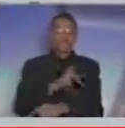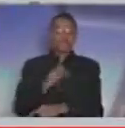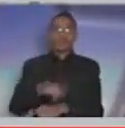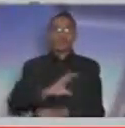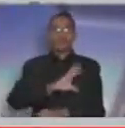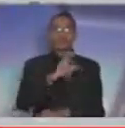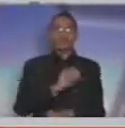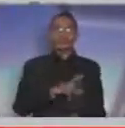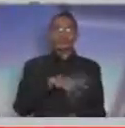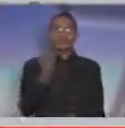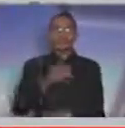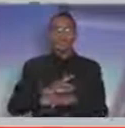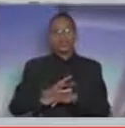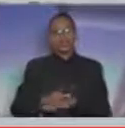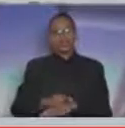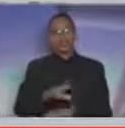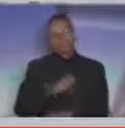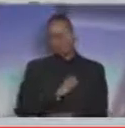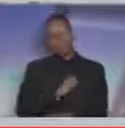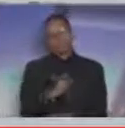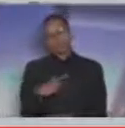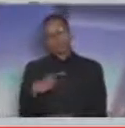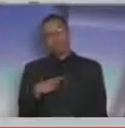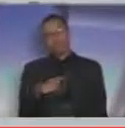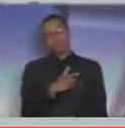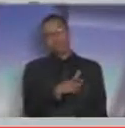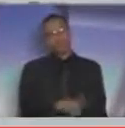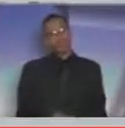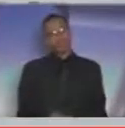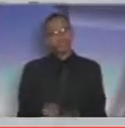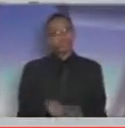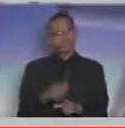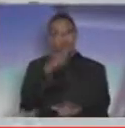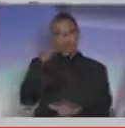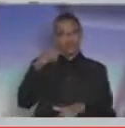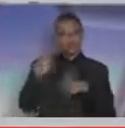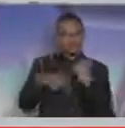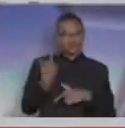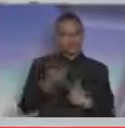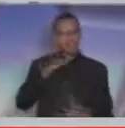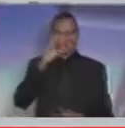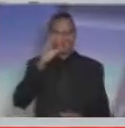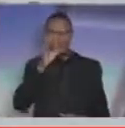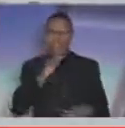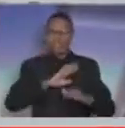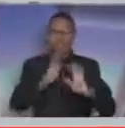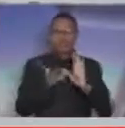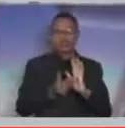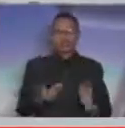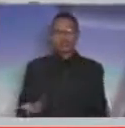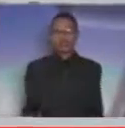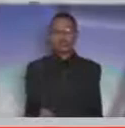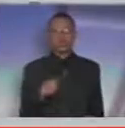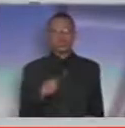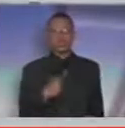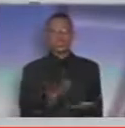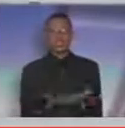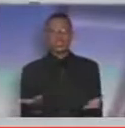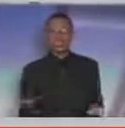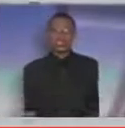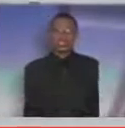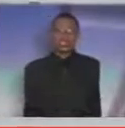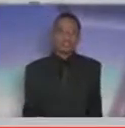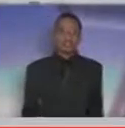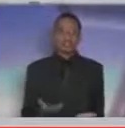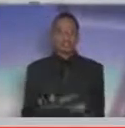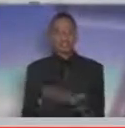seu presidente o professores e funcionários servidores em G é né E eles são